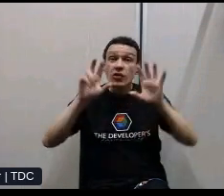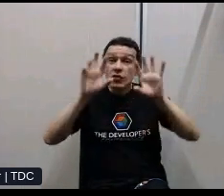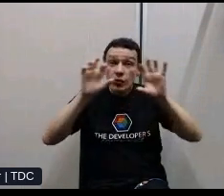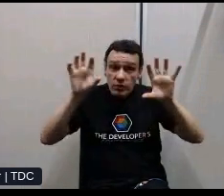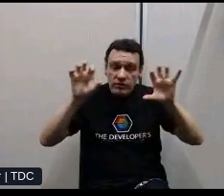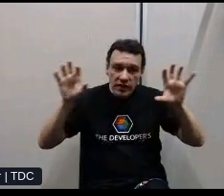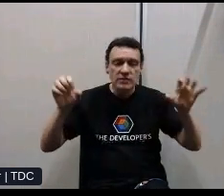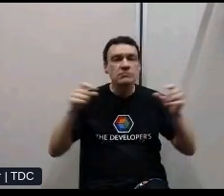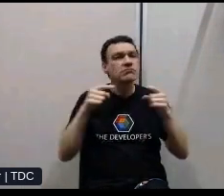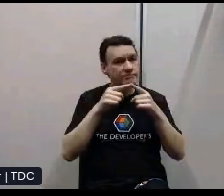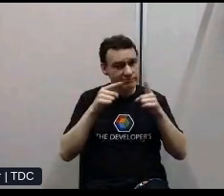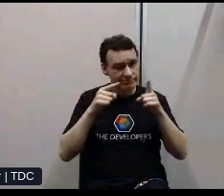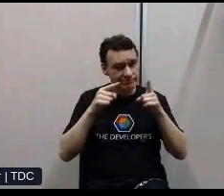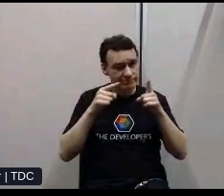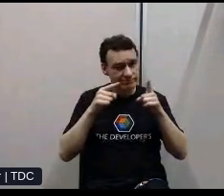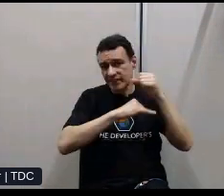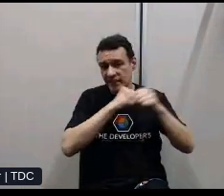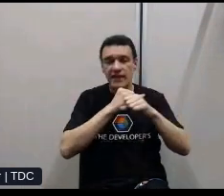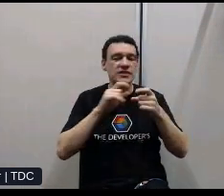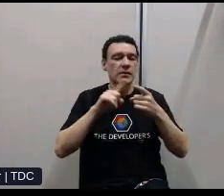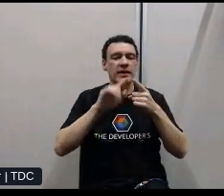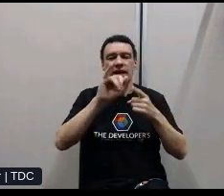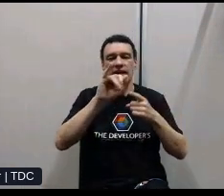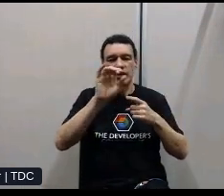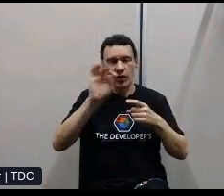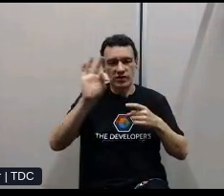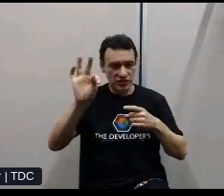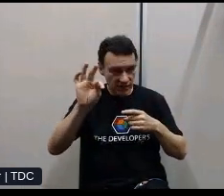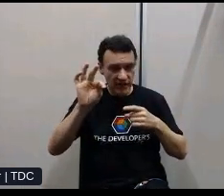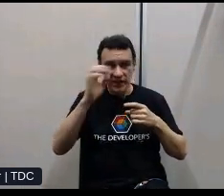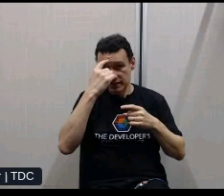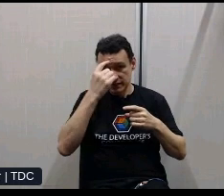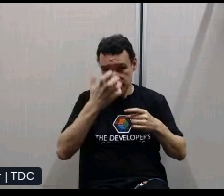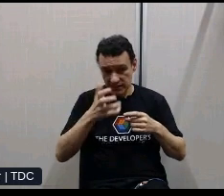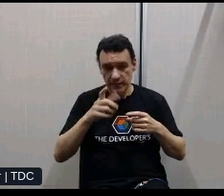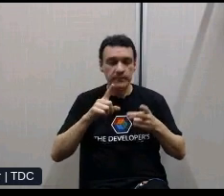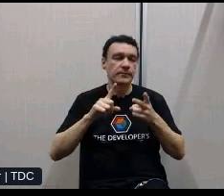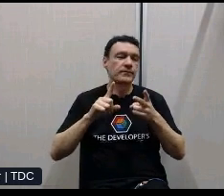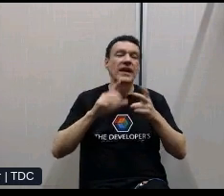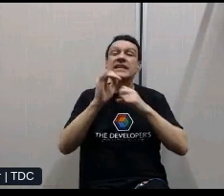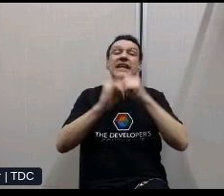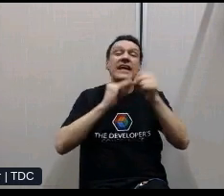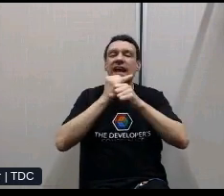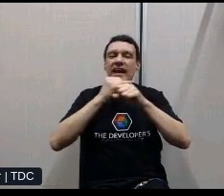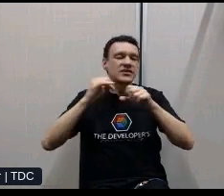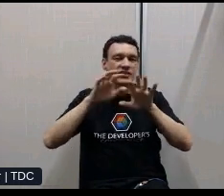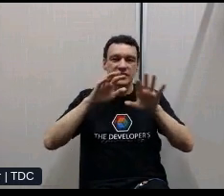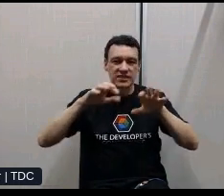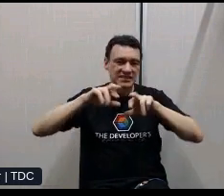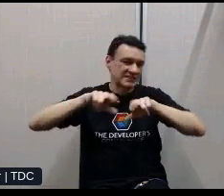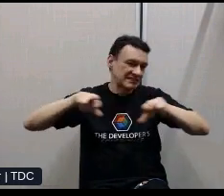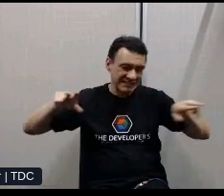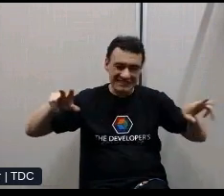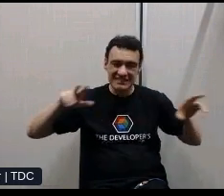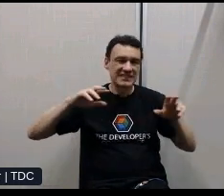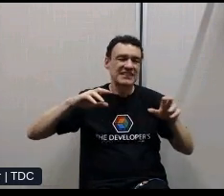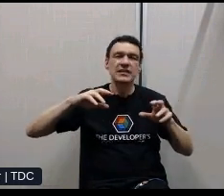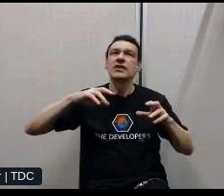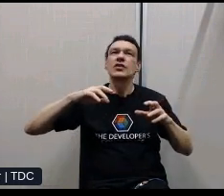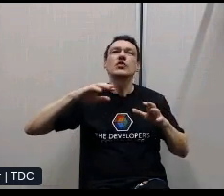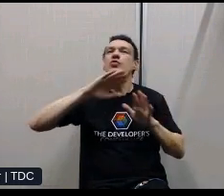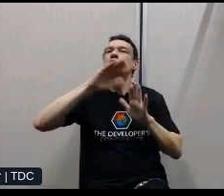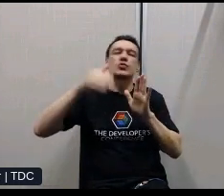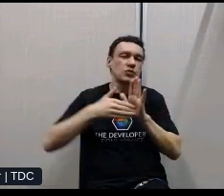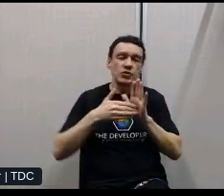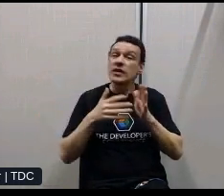digital, internet das coisas, inteligência artificial que vai processar isso. A gente traz isso para o contexto tecnologia assistiva,